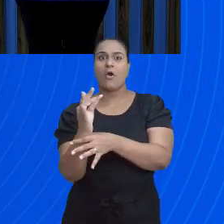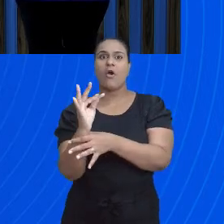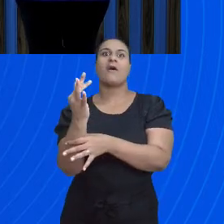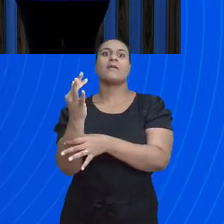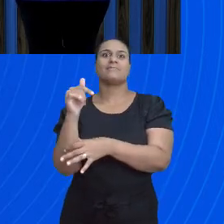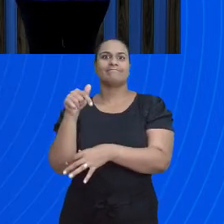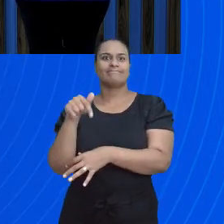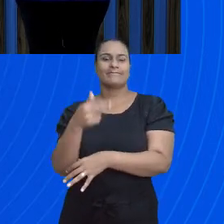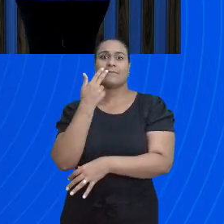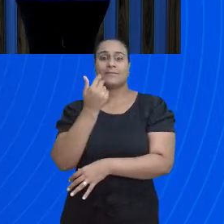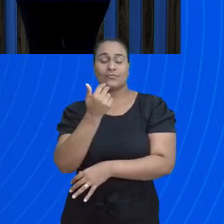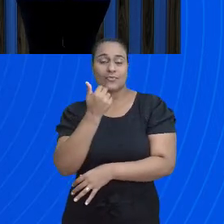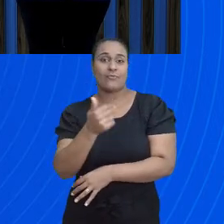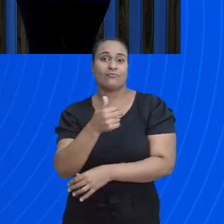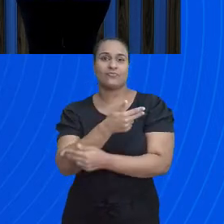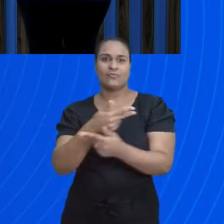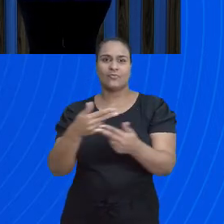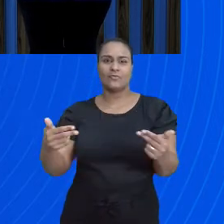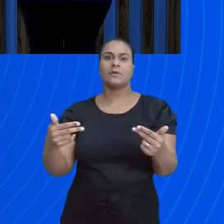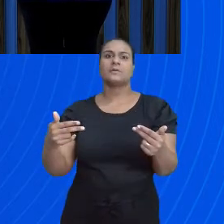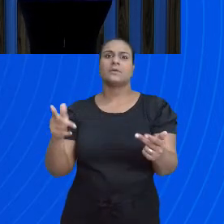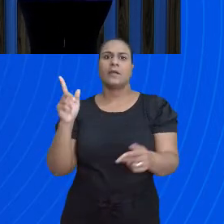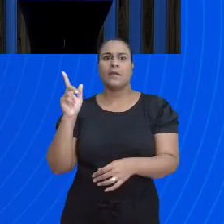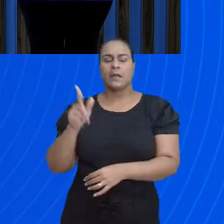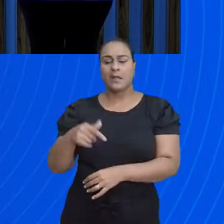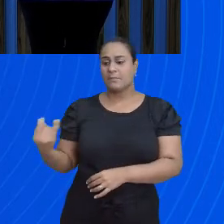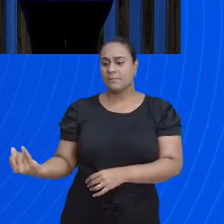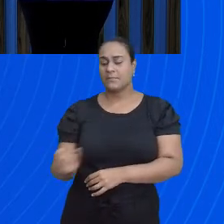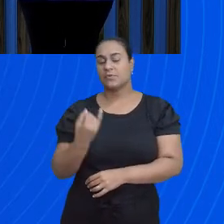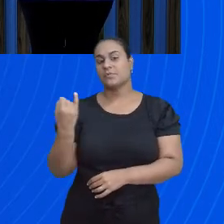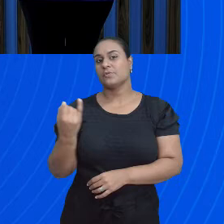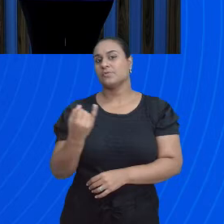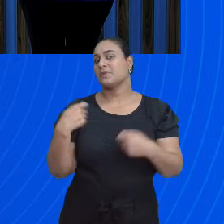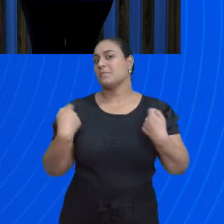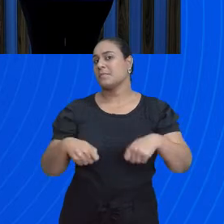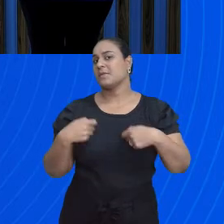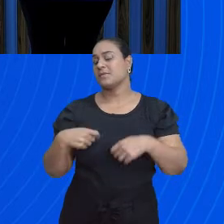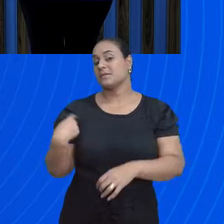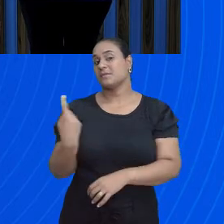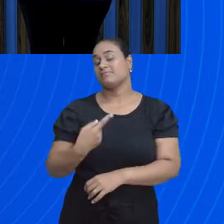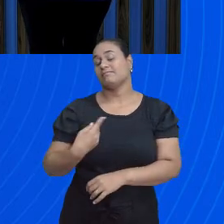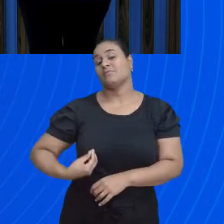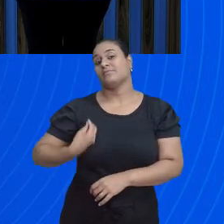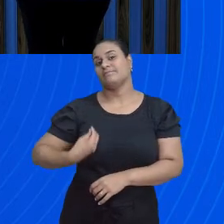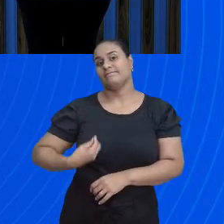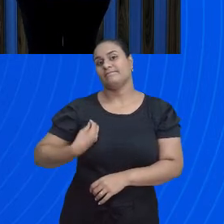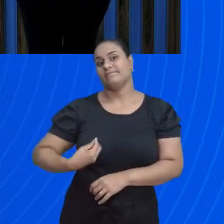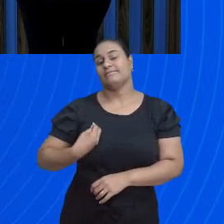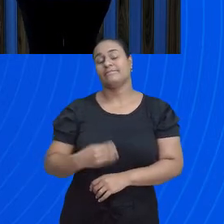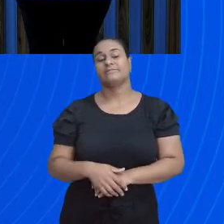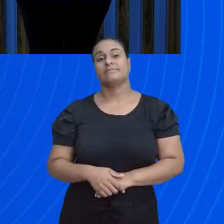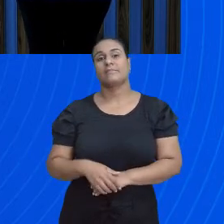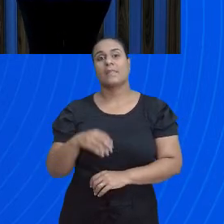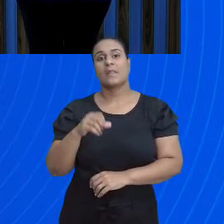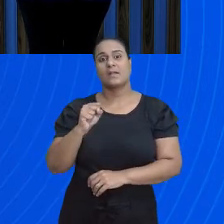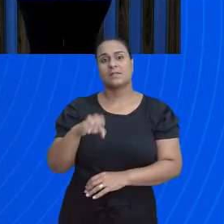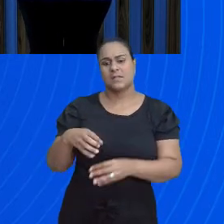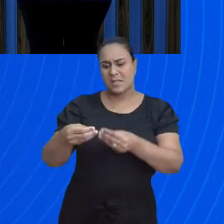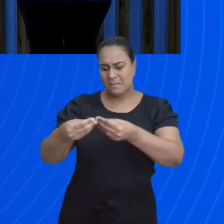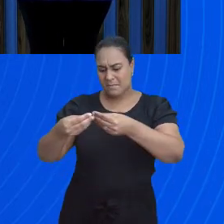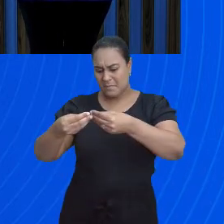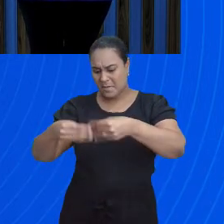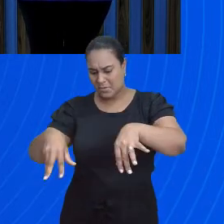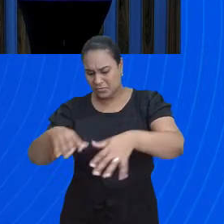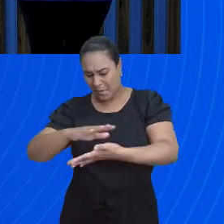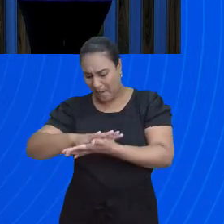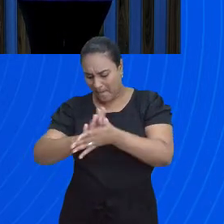Ela nutre, ela realmente é um organismo vital, a gente precisa dela para viver, né? Se a gente destrói essa terra,